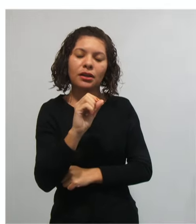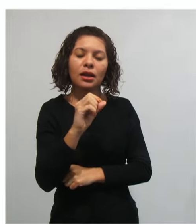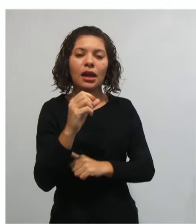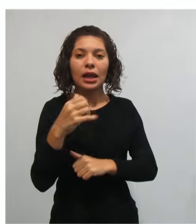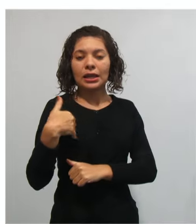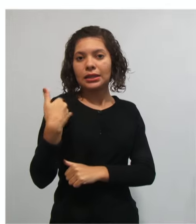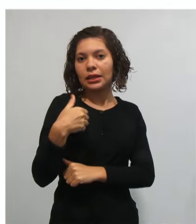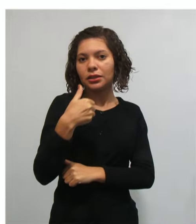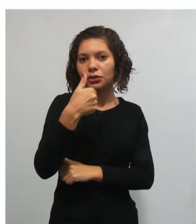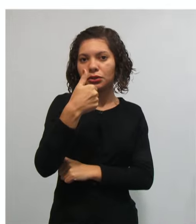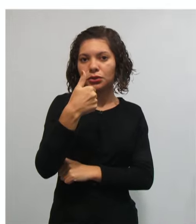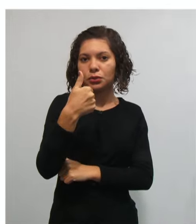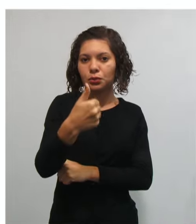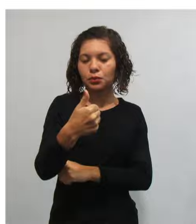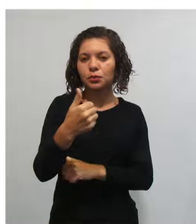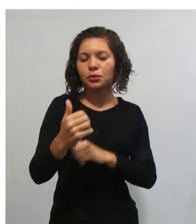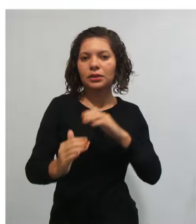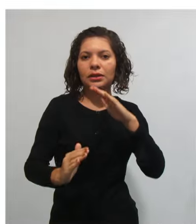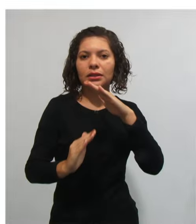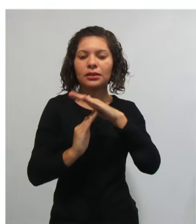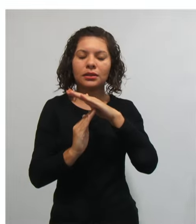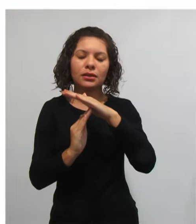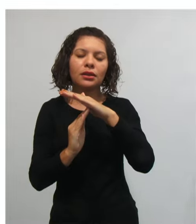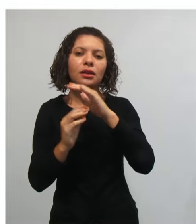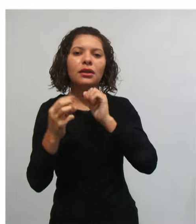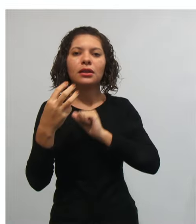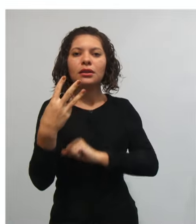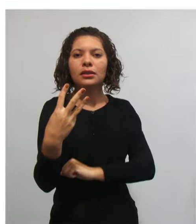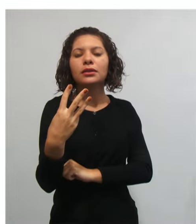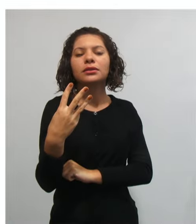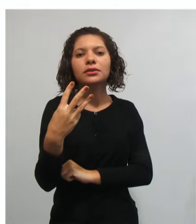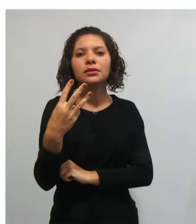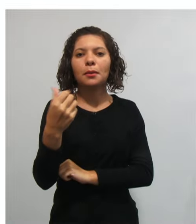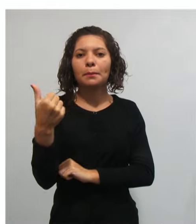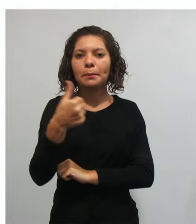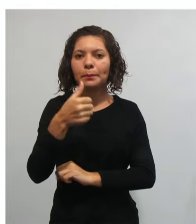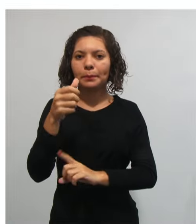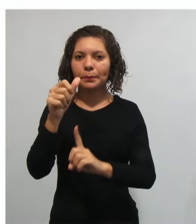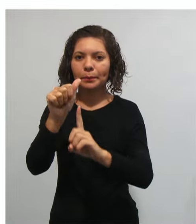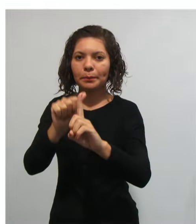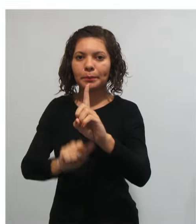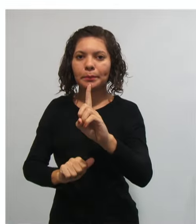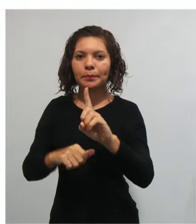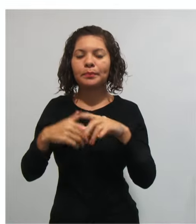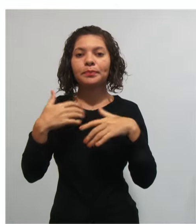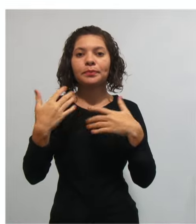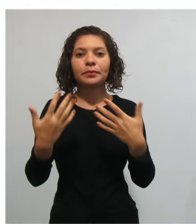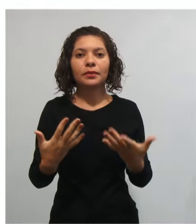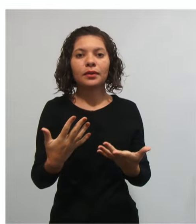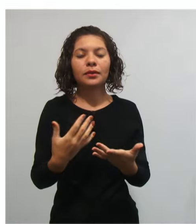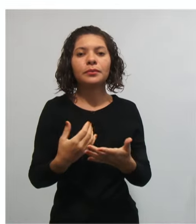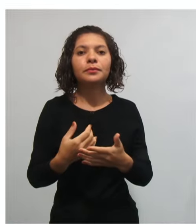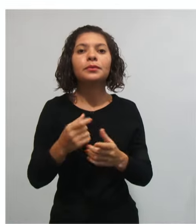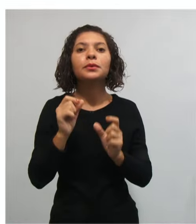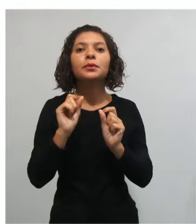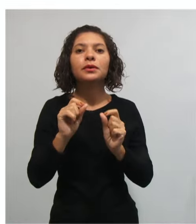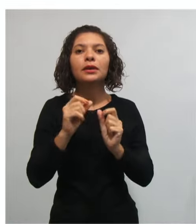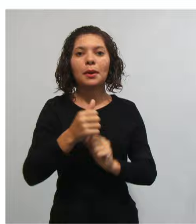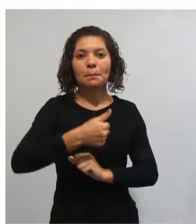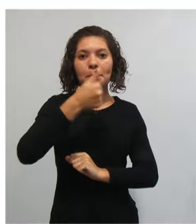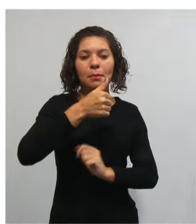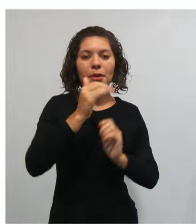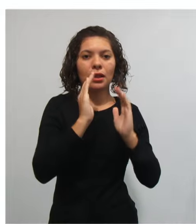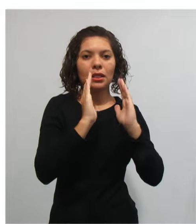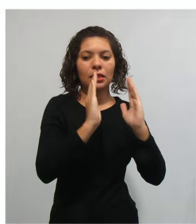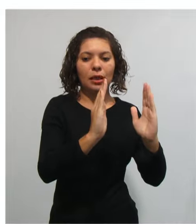é o grupo de 1 ano e 7 meses a 3 anos e 11 meses ok então primeiro eh é